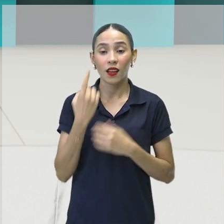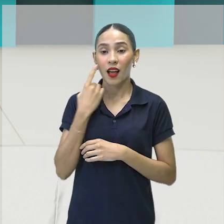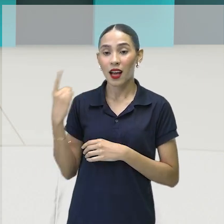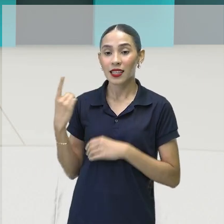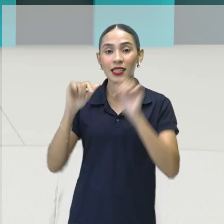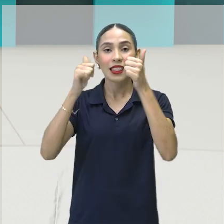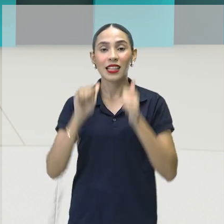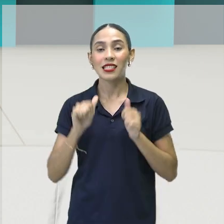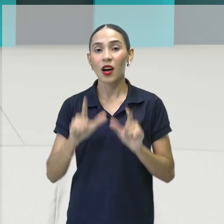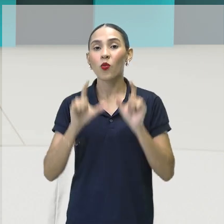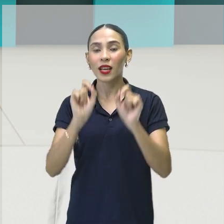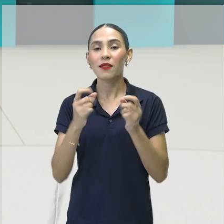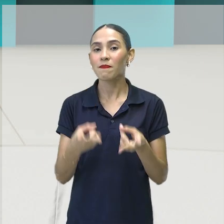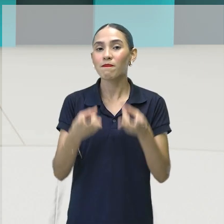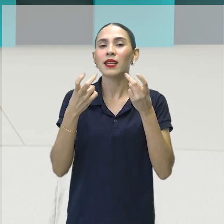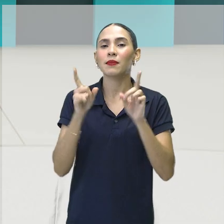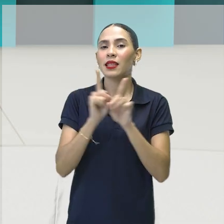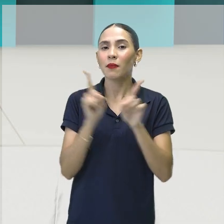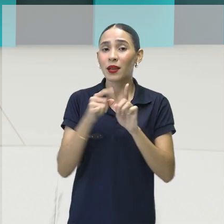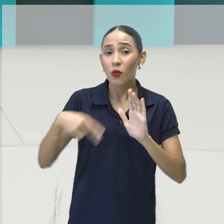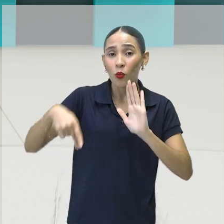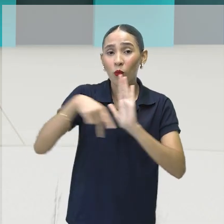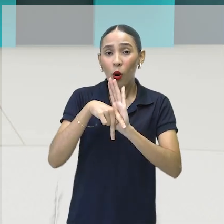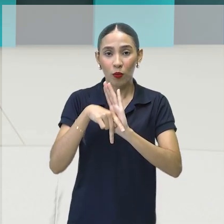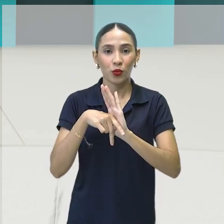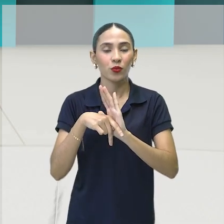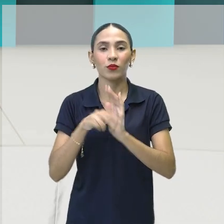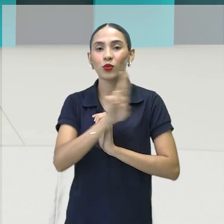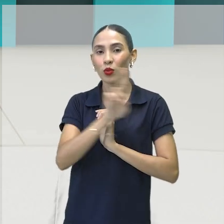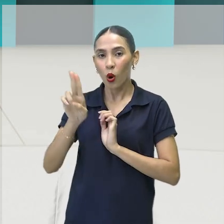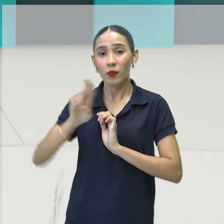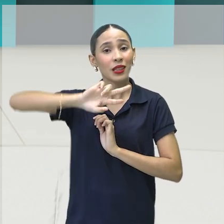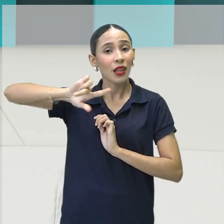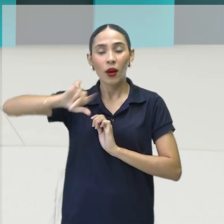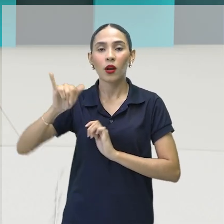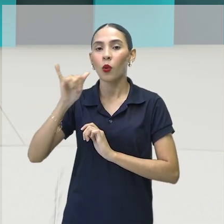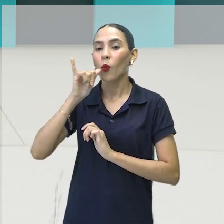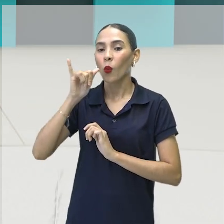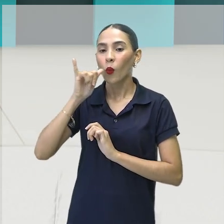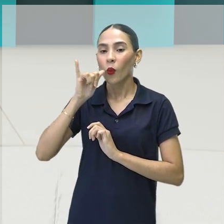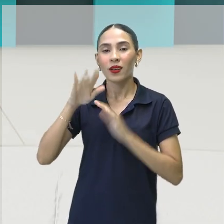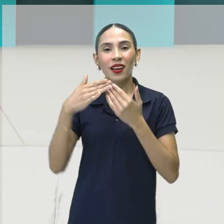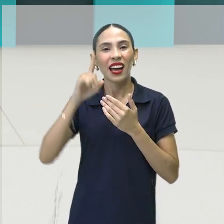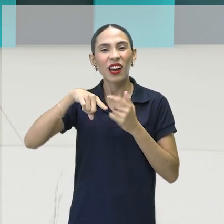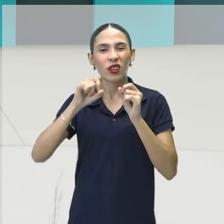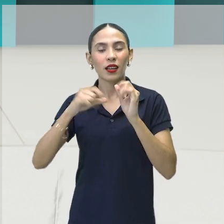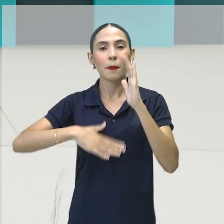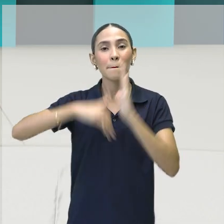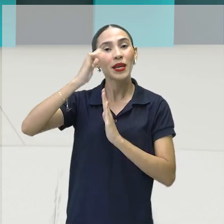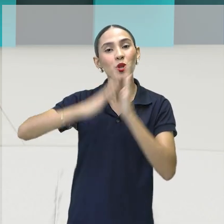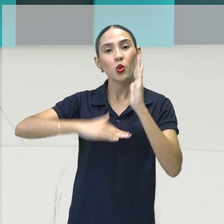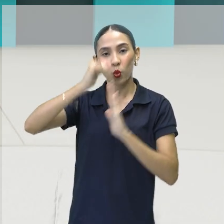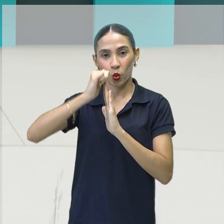Aqui vamos analisar, percebendo que, como o próprio nome da obra diz, isso não é um cachimbo. É uma